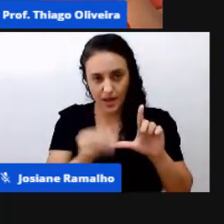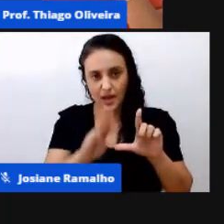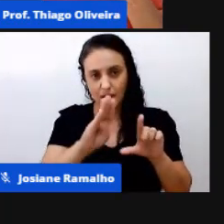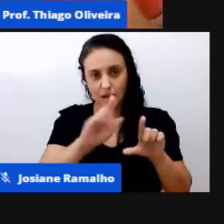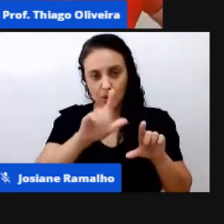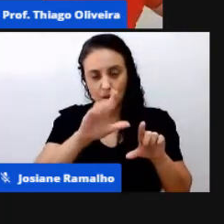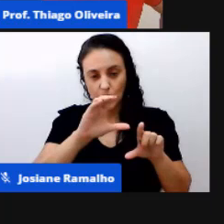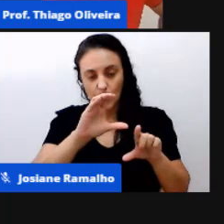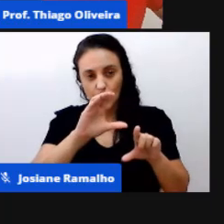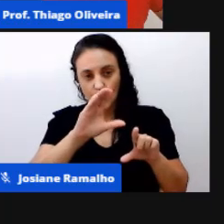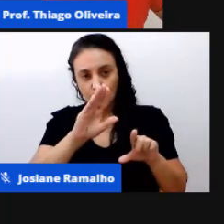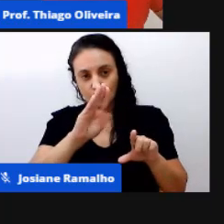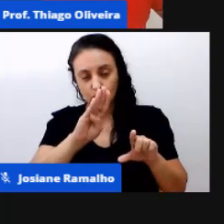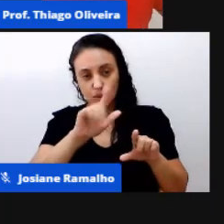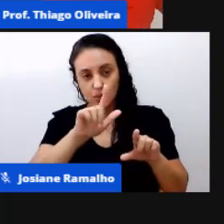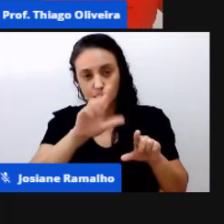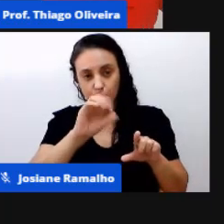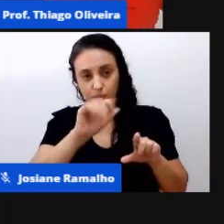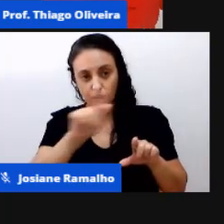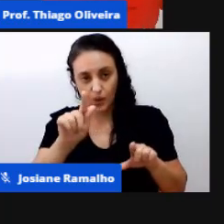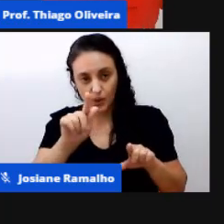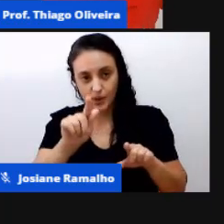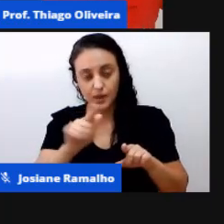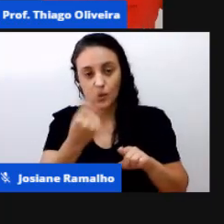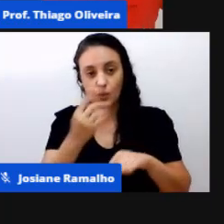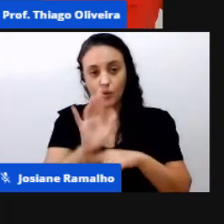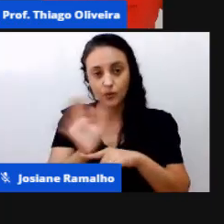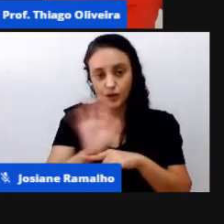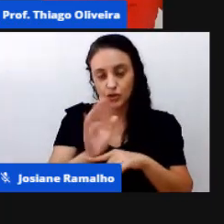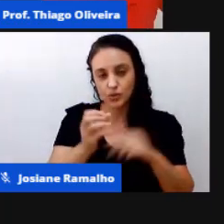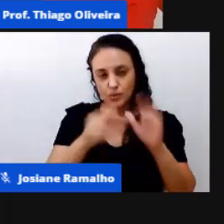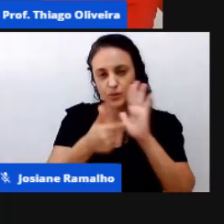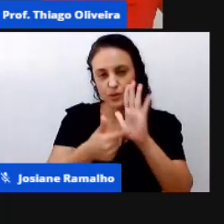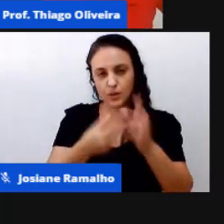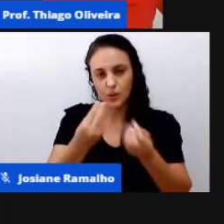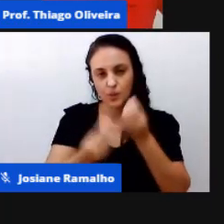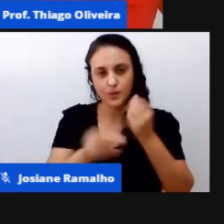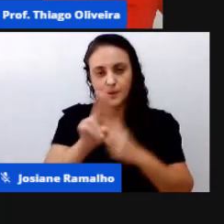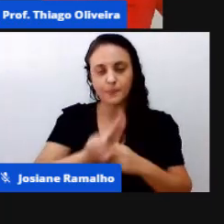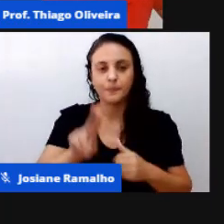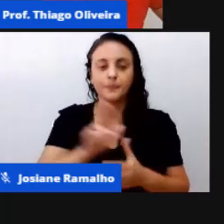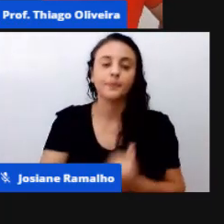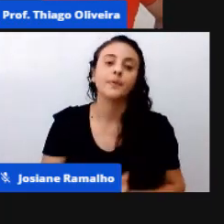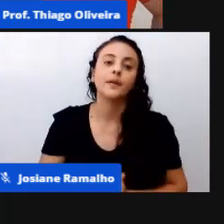blog de língua portuguesa um tutorial de como utilizar o Microsoft Teams.